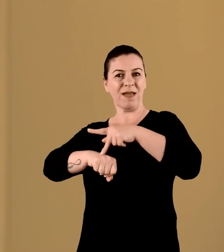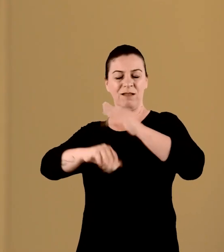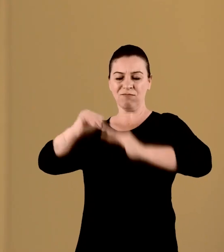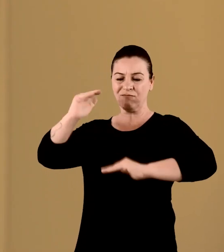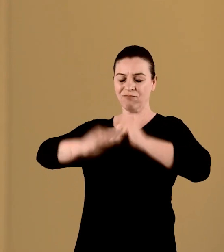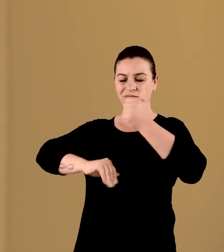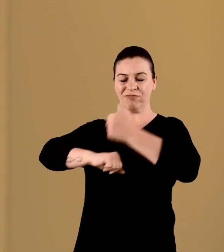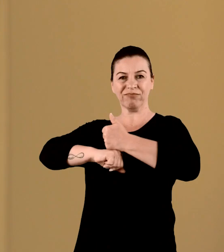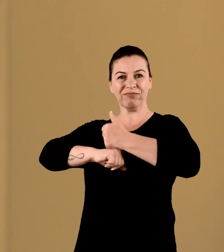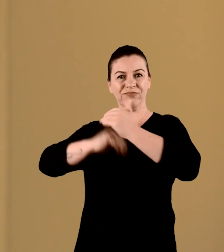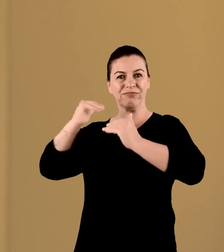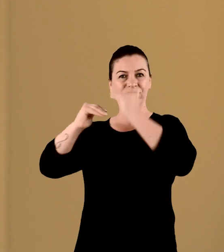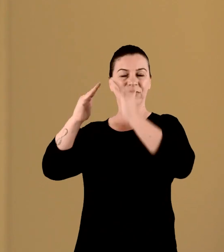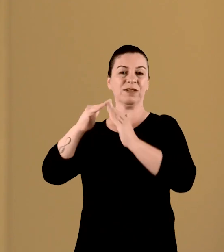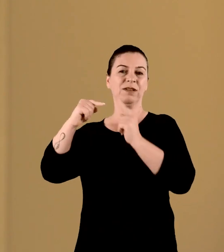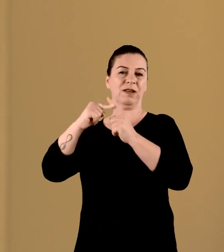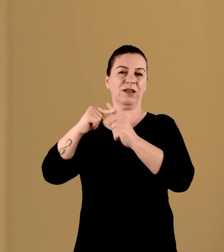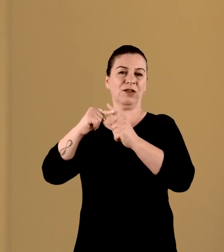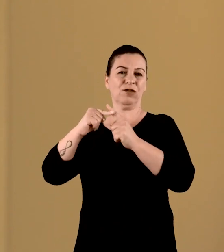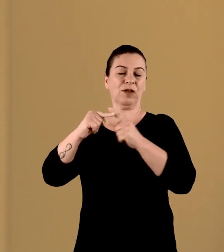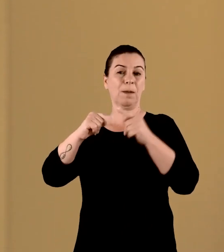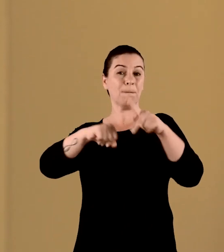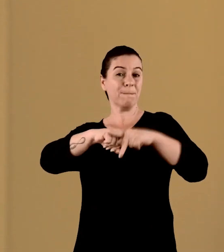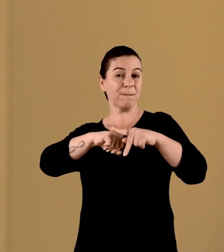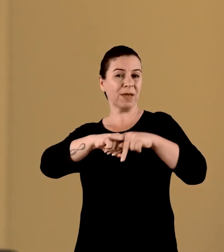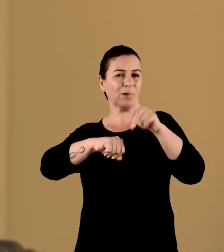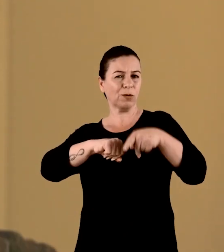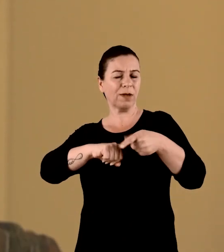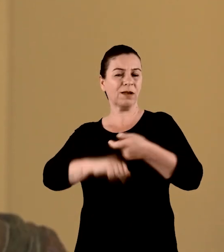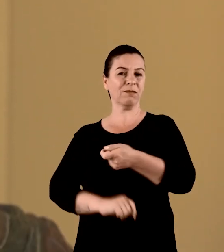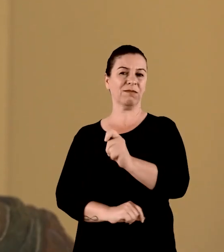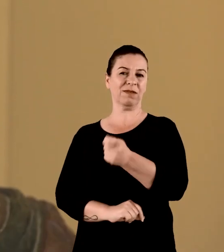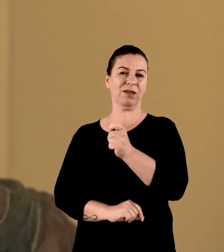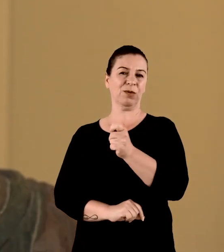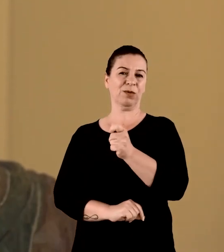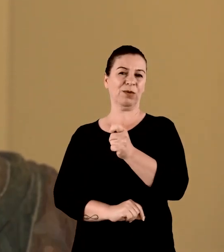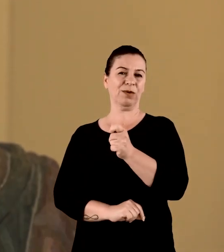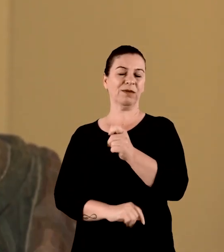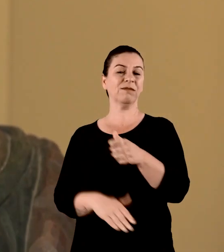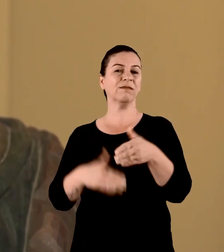ti edificarei minha igreja. Pedro era pescador. Ele é um pescador.